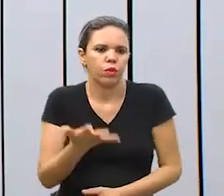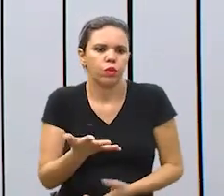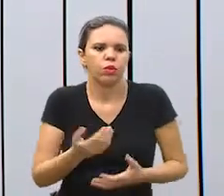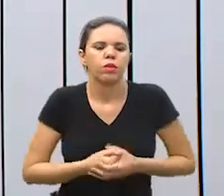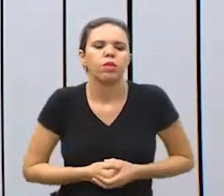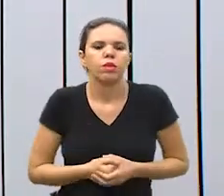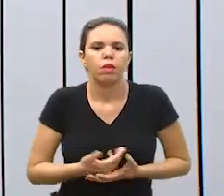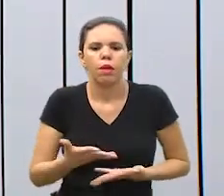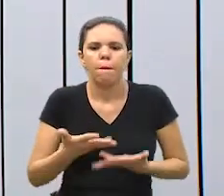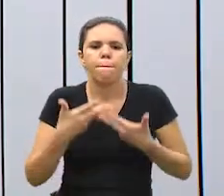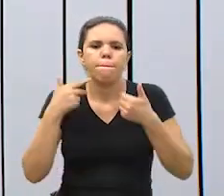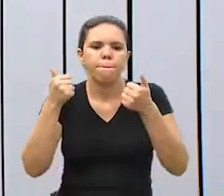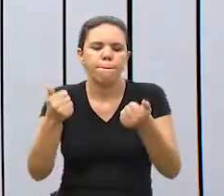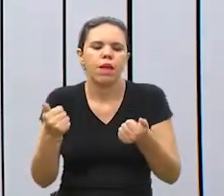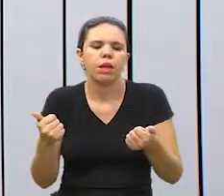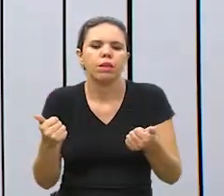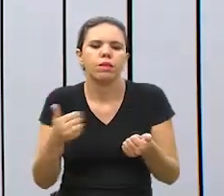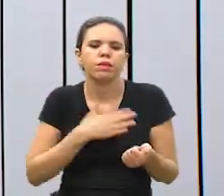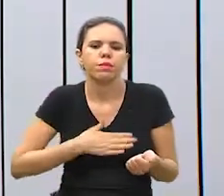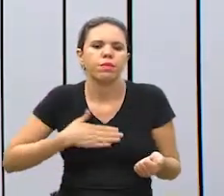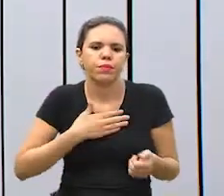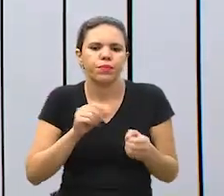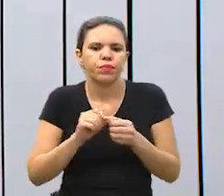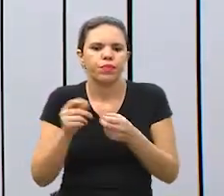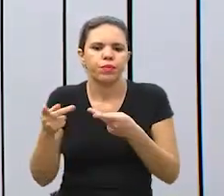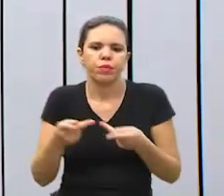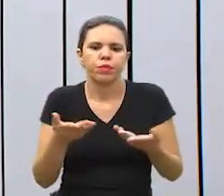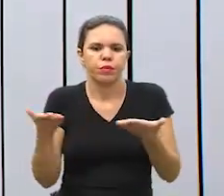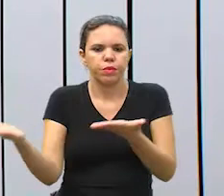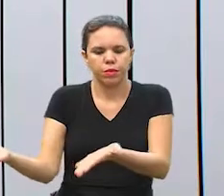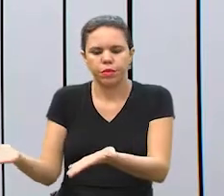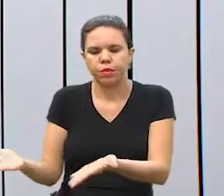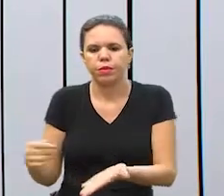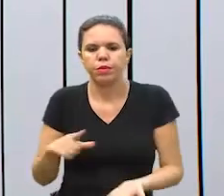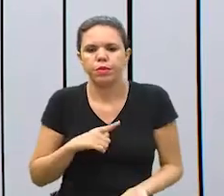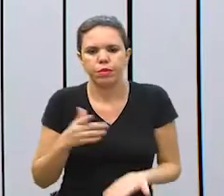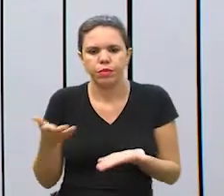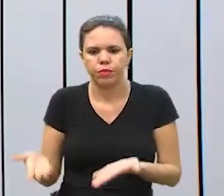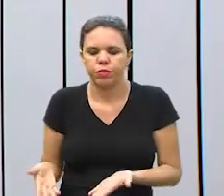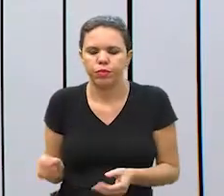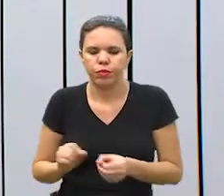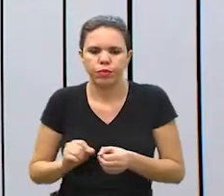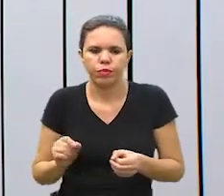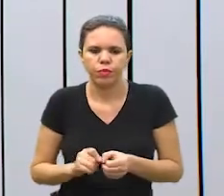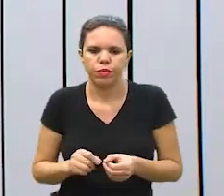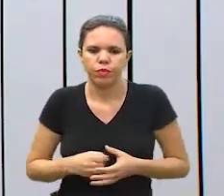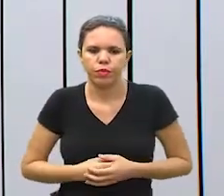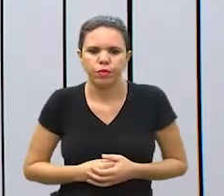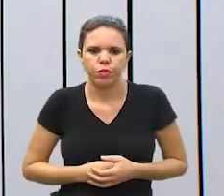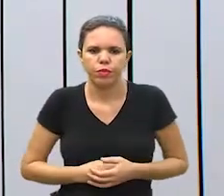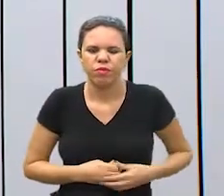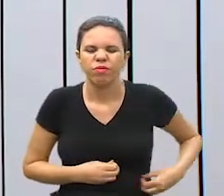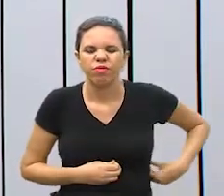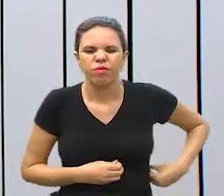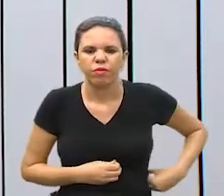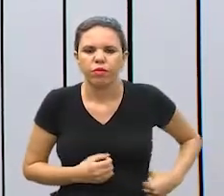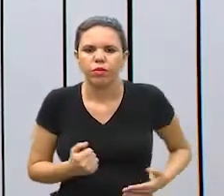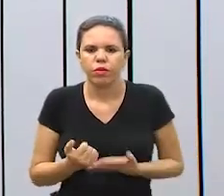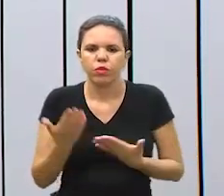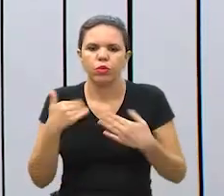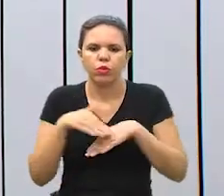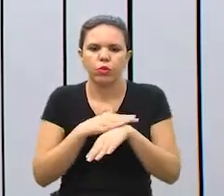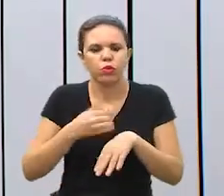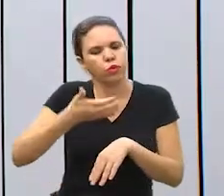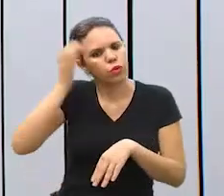soluções para melhorar. E eu gostaria de fazer um convite à senhora, que nós estamos aí fazendo a diferença. Eu vou conversar